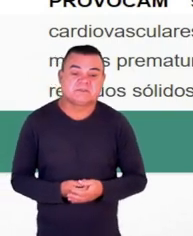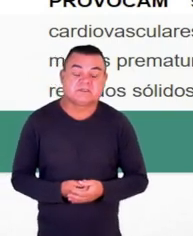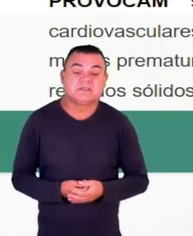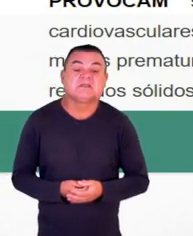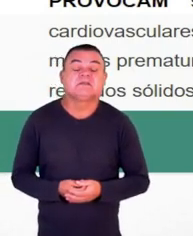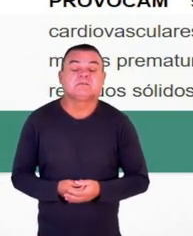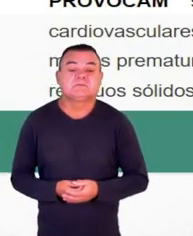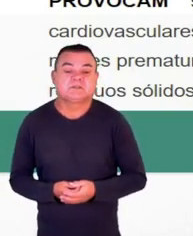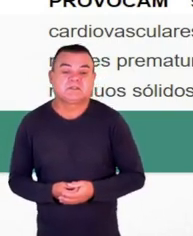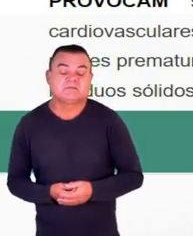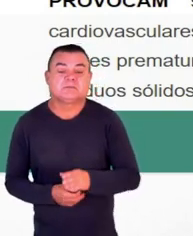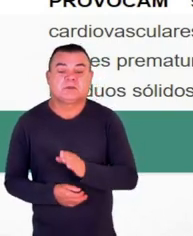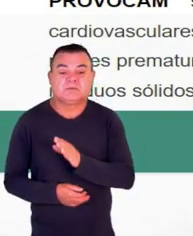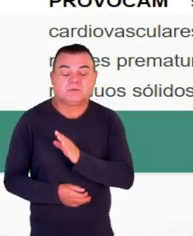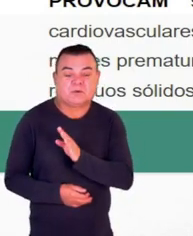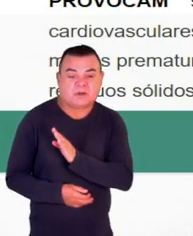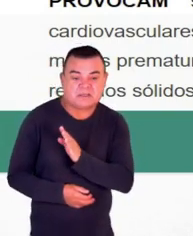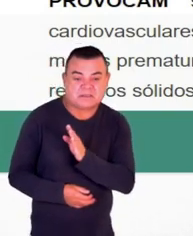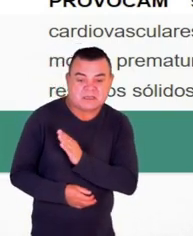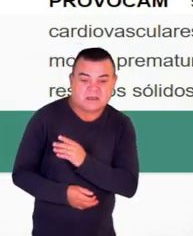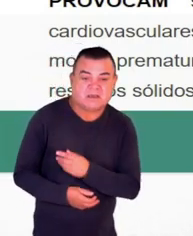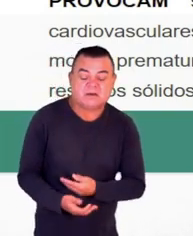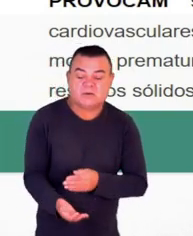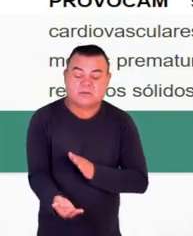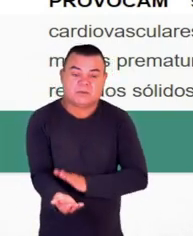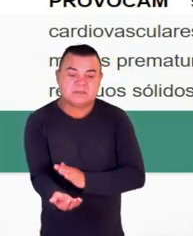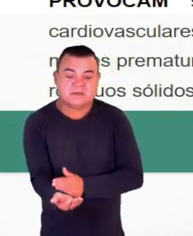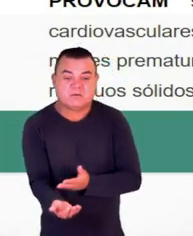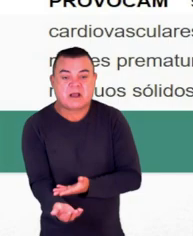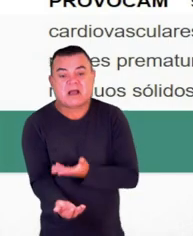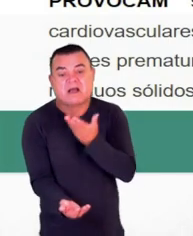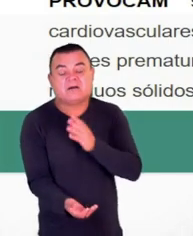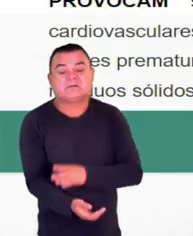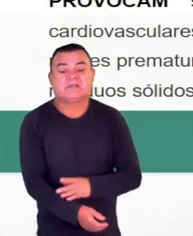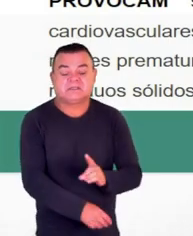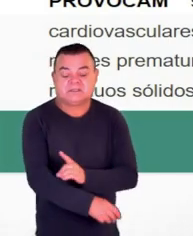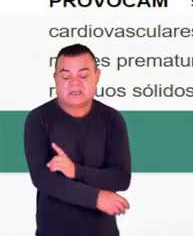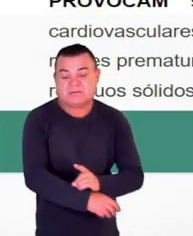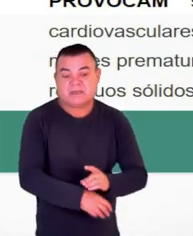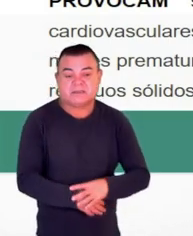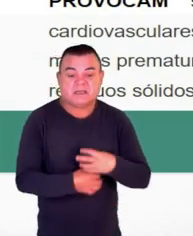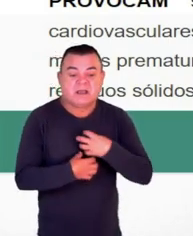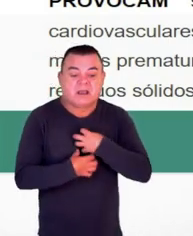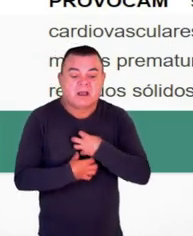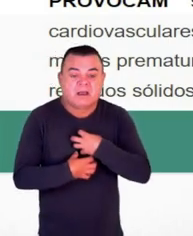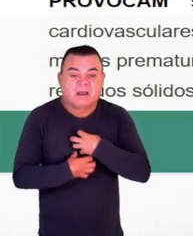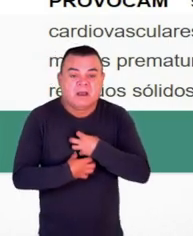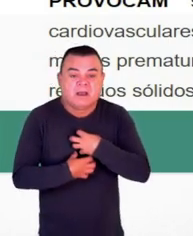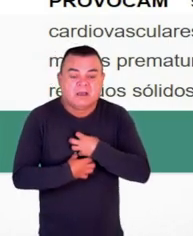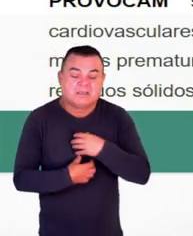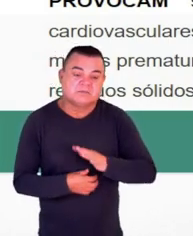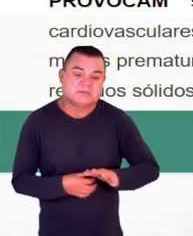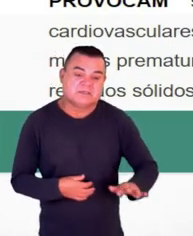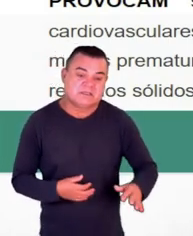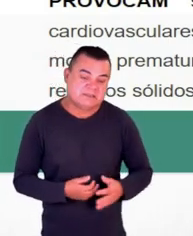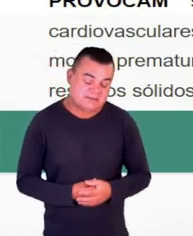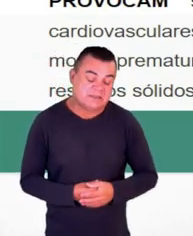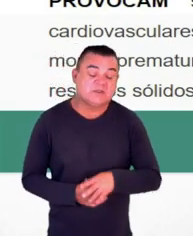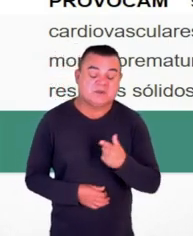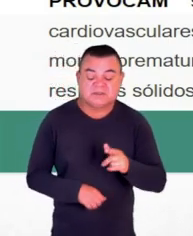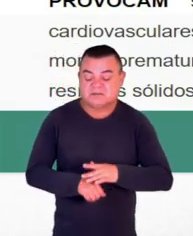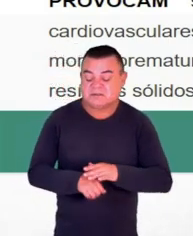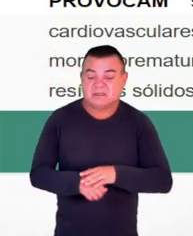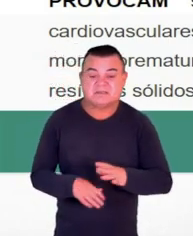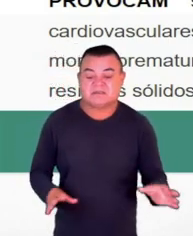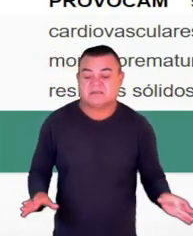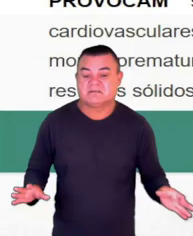cardiovasculares hipertensão diabetes câncer asma em crianças todas essas doenças muito associadas aí ao consumo